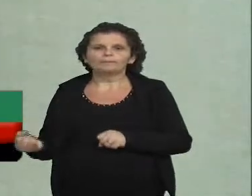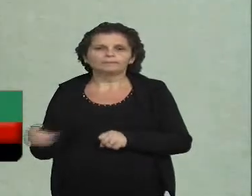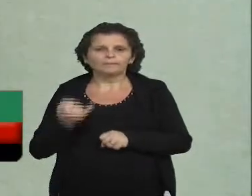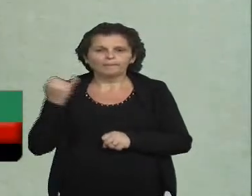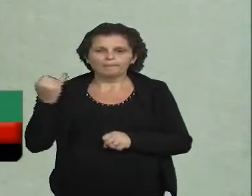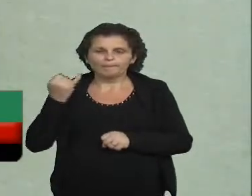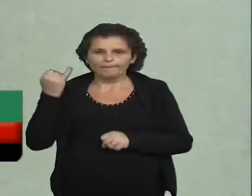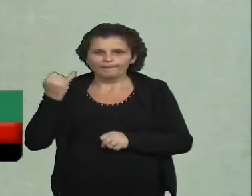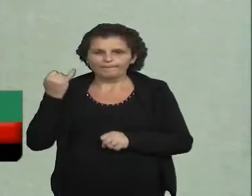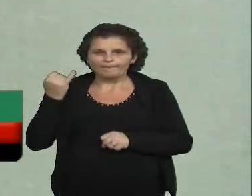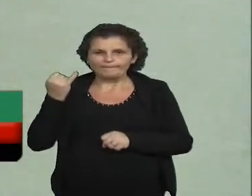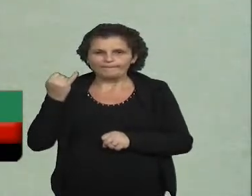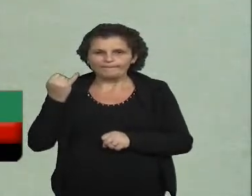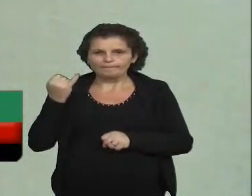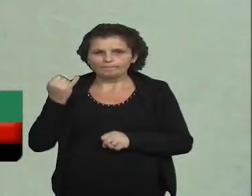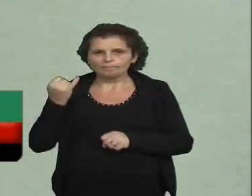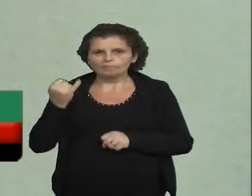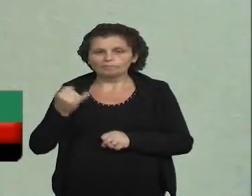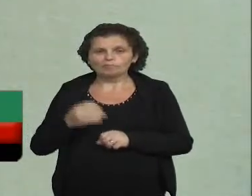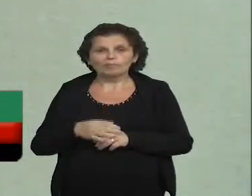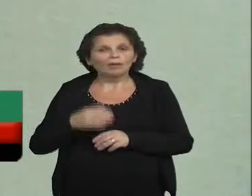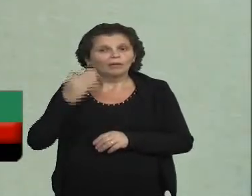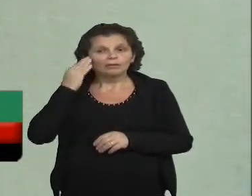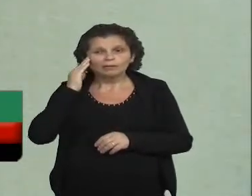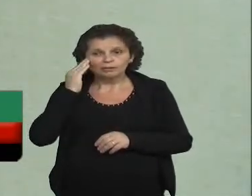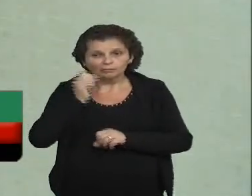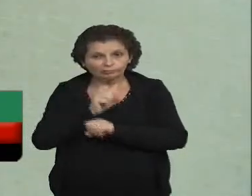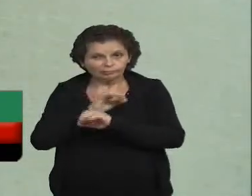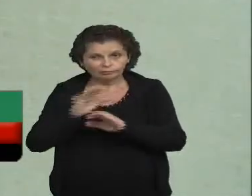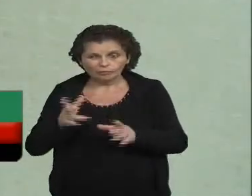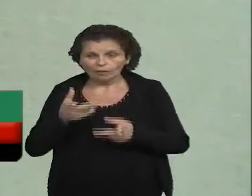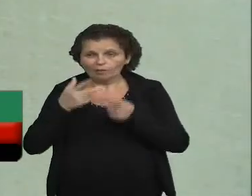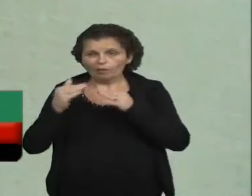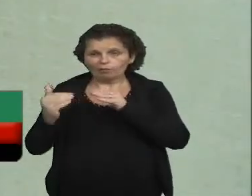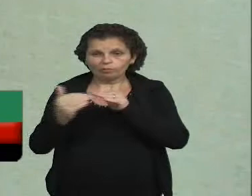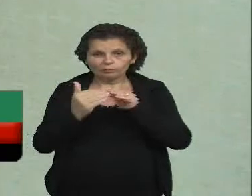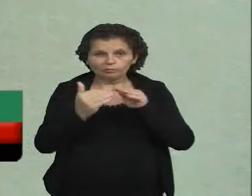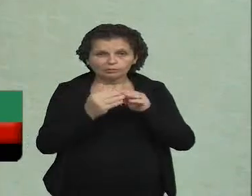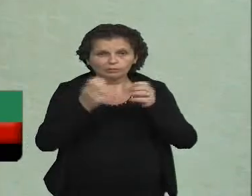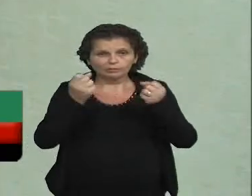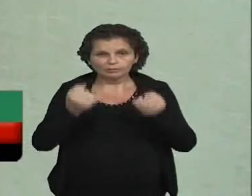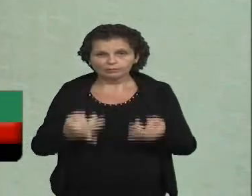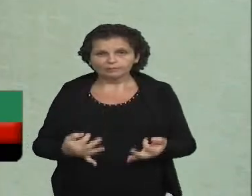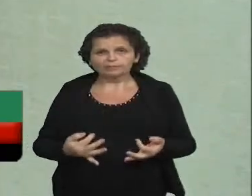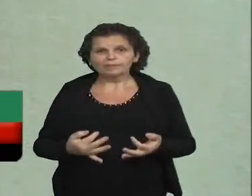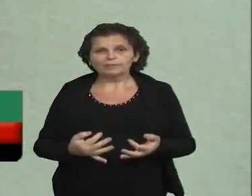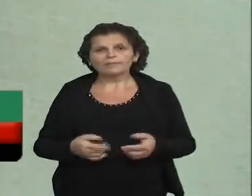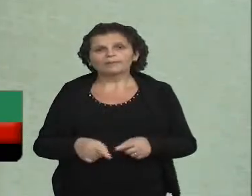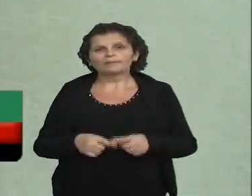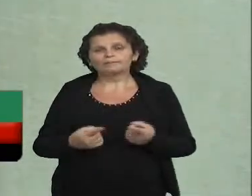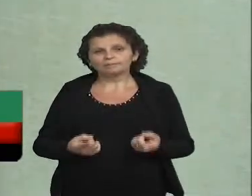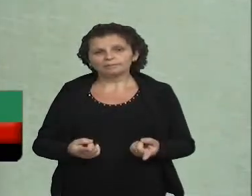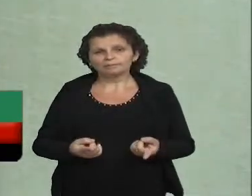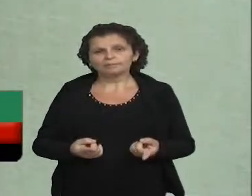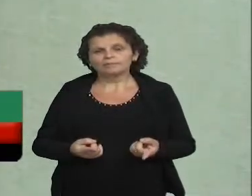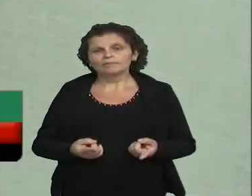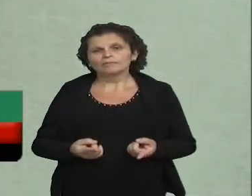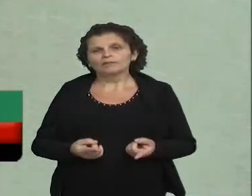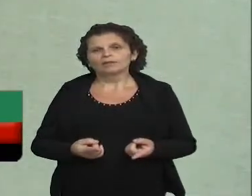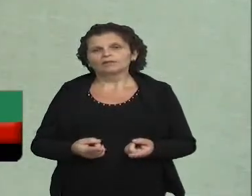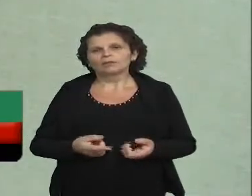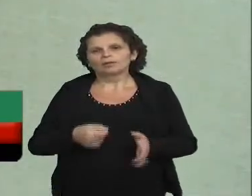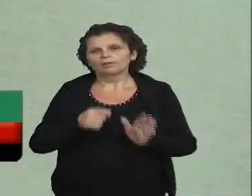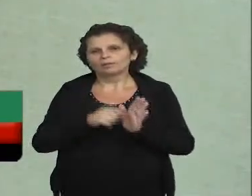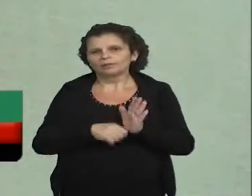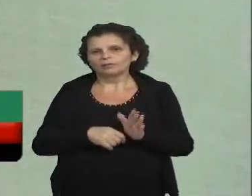tem essa possibilidade. Entendo perfeitamente a sua fala, concordo com o que Vossa Excelência está falando, mas quero só registrar aqui